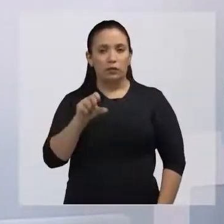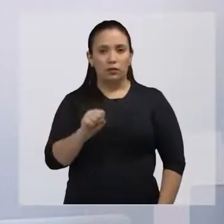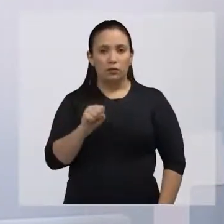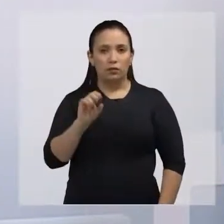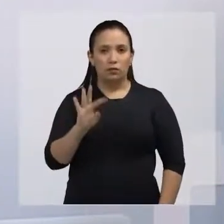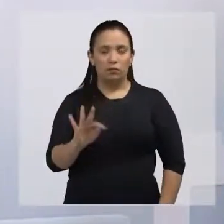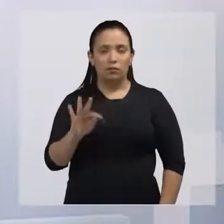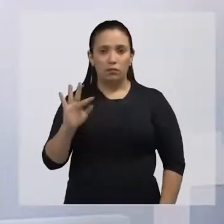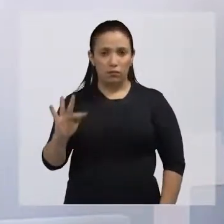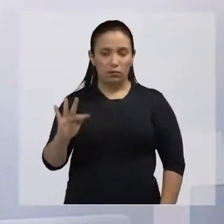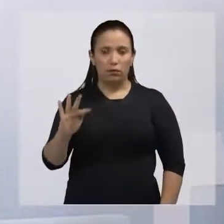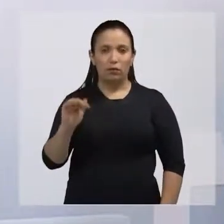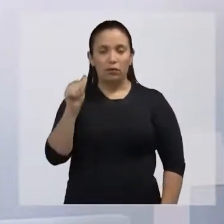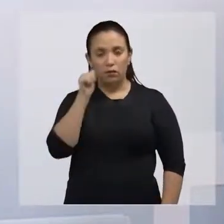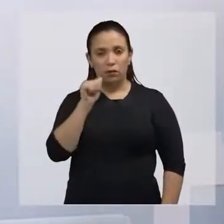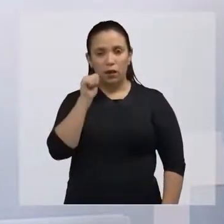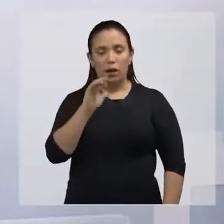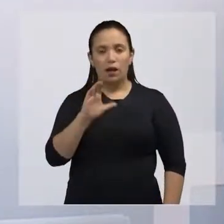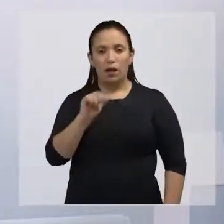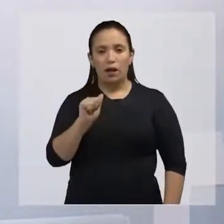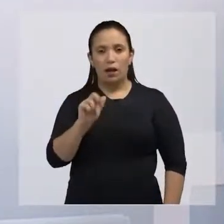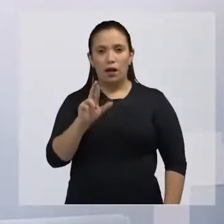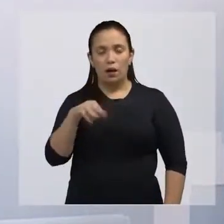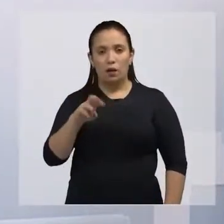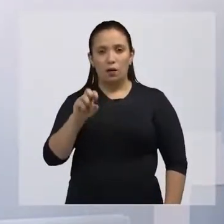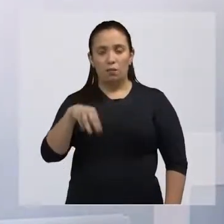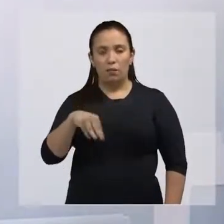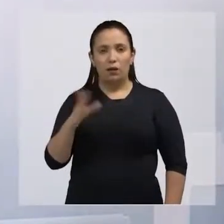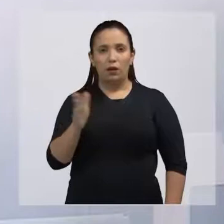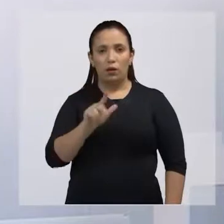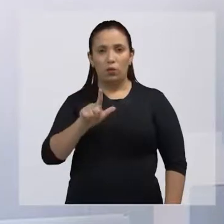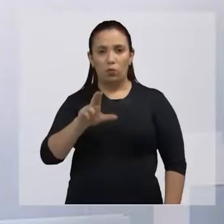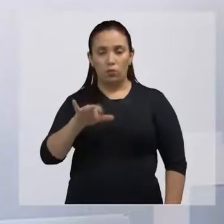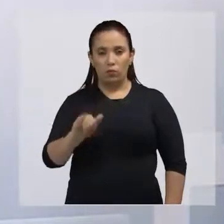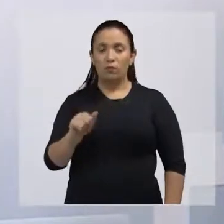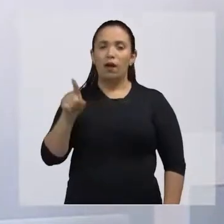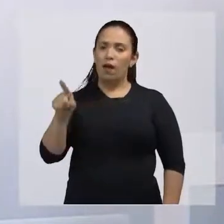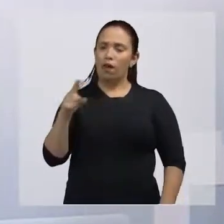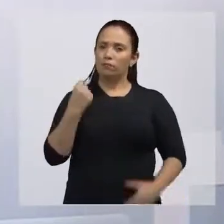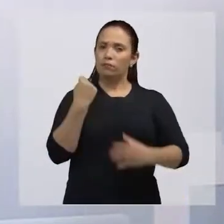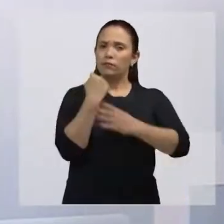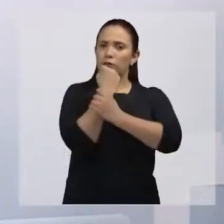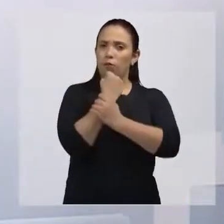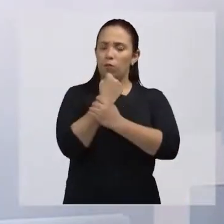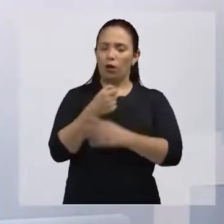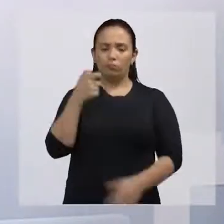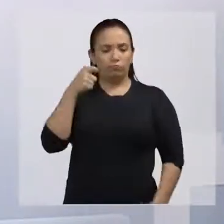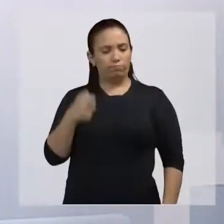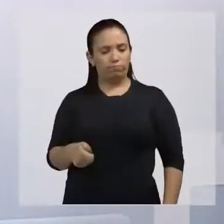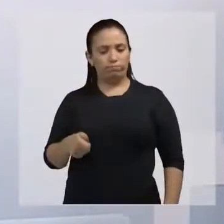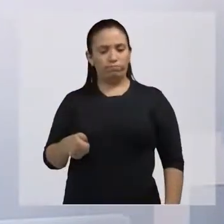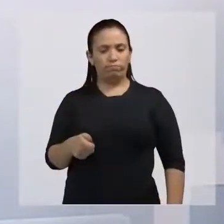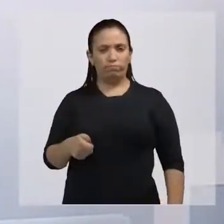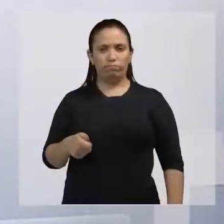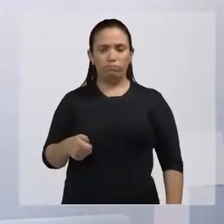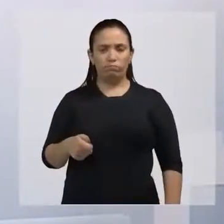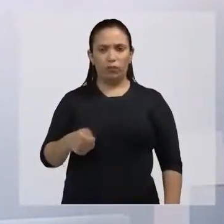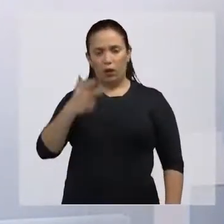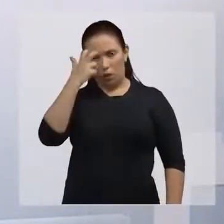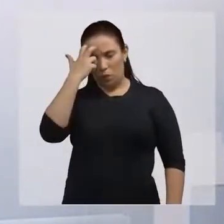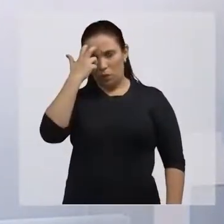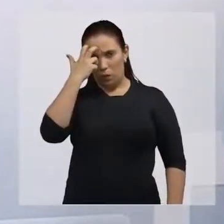Supremo Tribunal Federal, Carmen Lúcia. A Carmen, eu acho que ela foi muito segura nas suas ações,